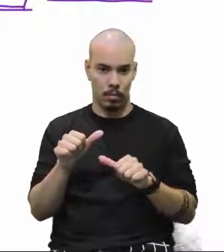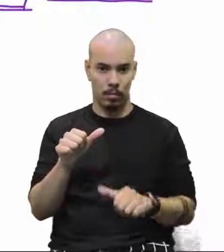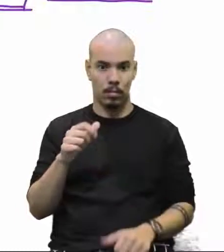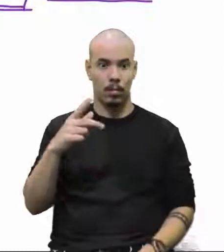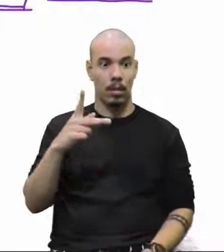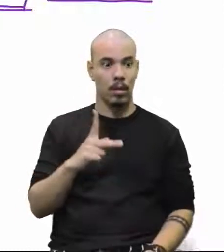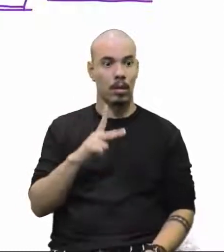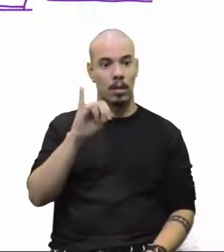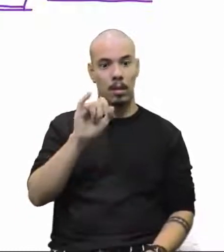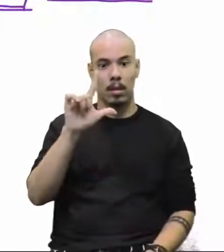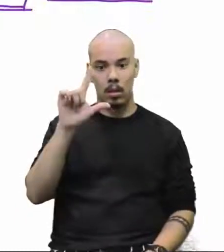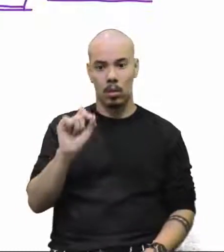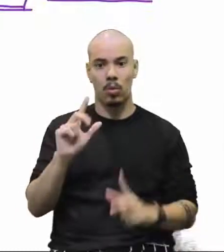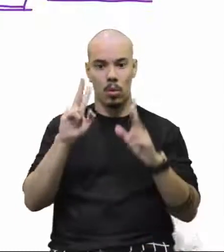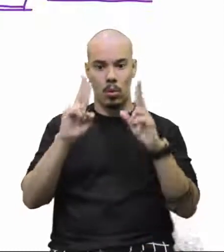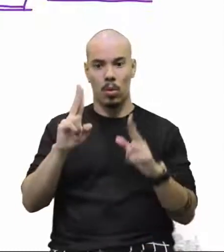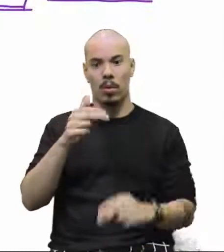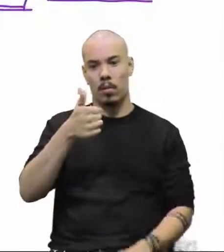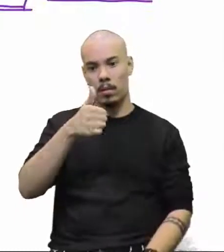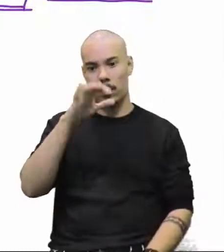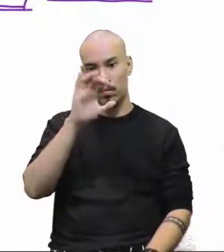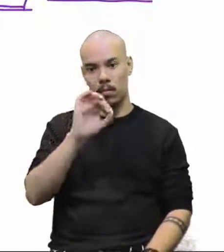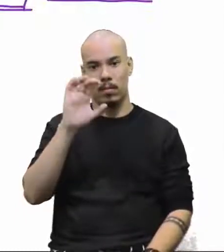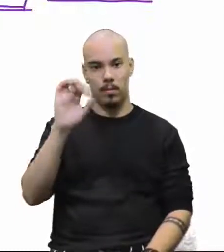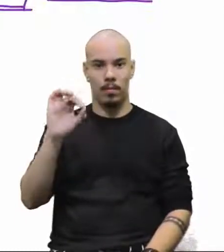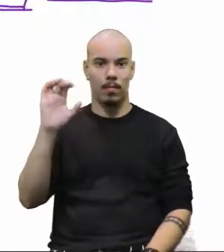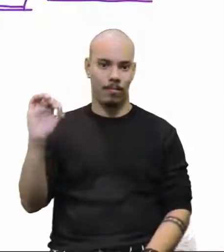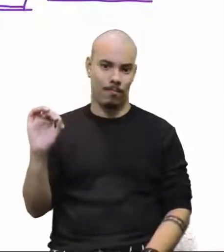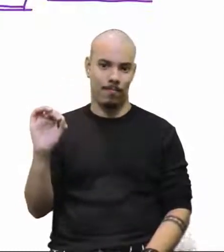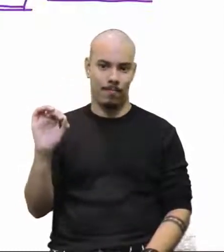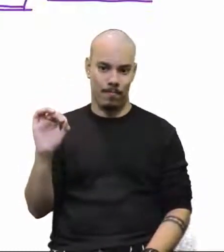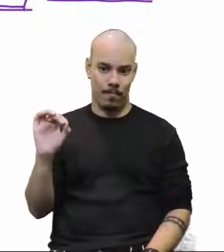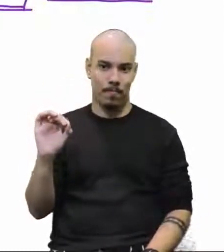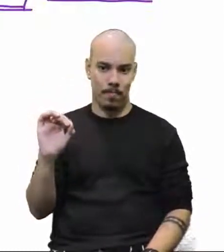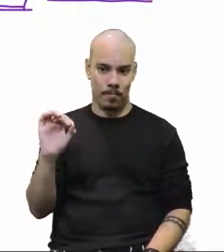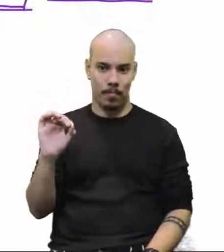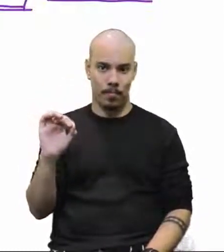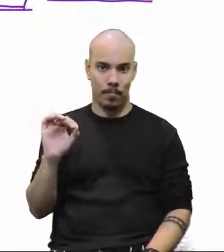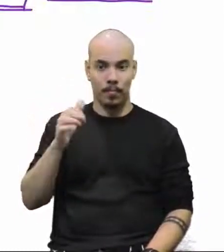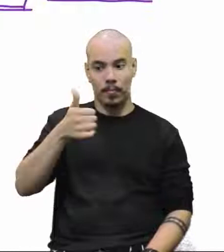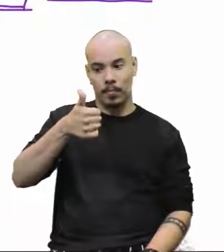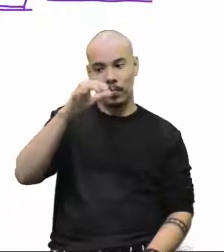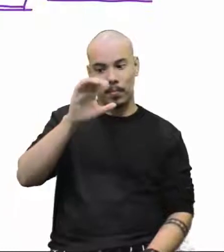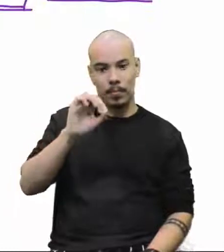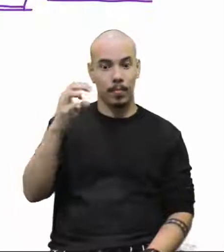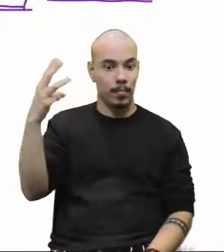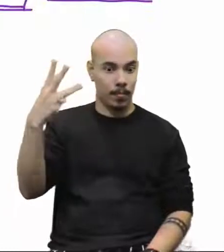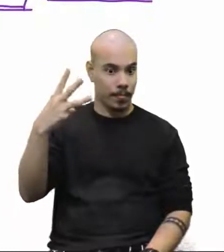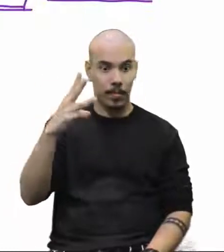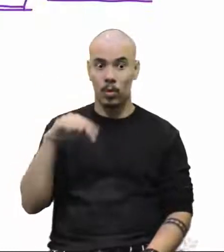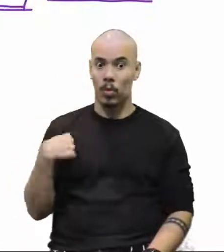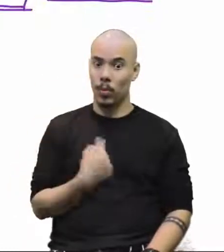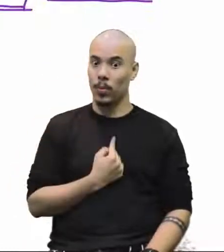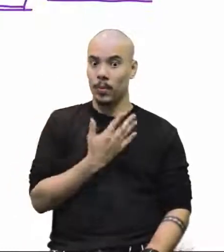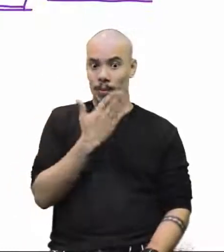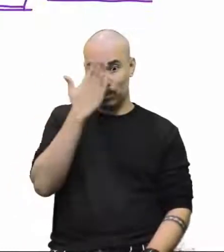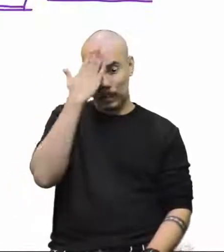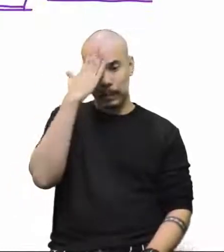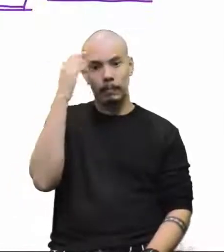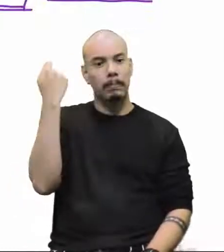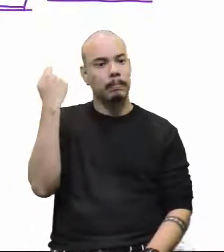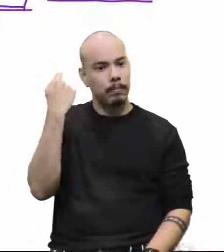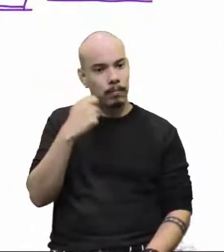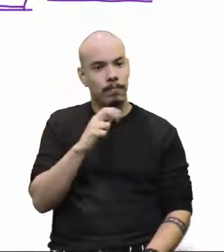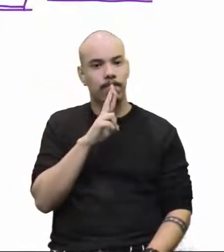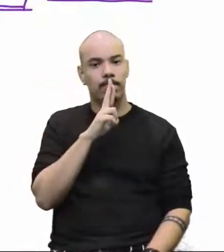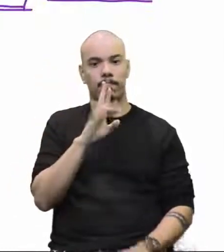a 10, que é, no caso, isso aqui, ó. 10 a terceira. 1000. Então, eu tenho que ter um valor 10